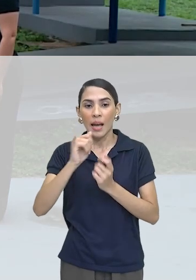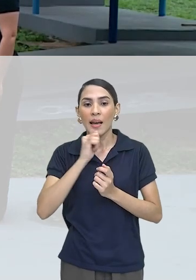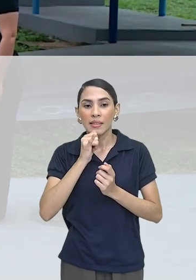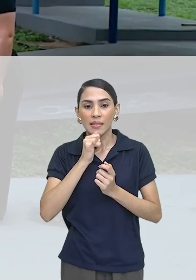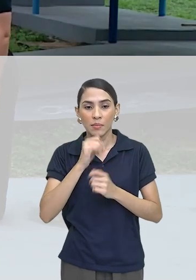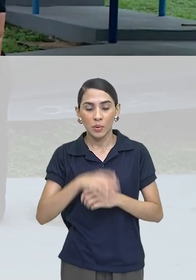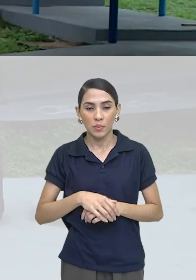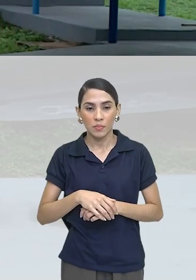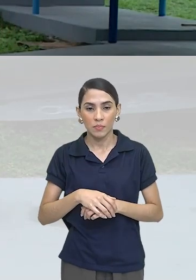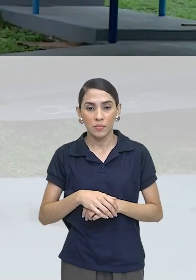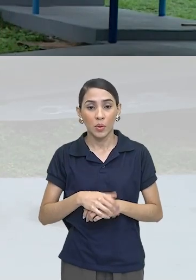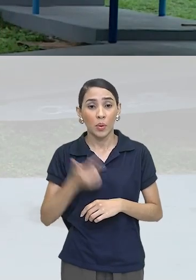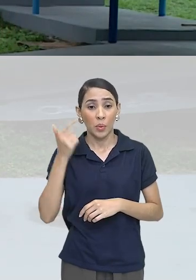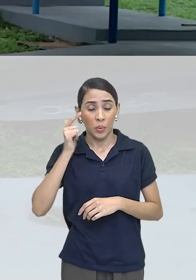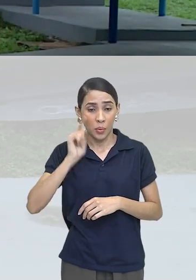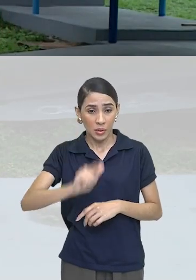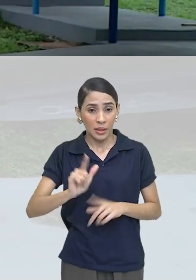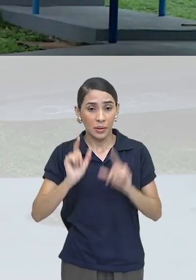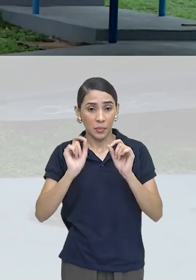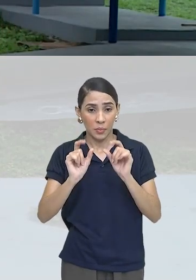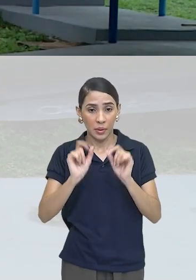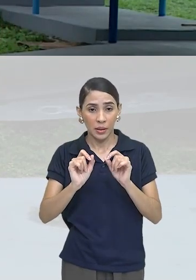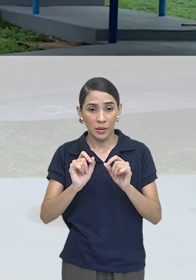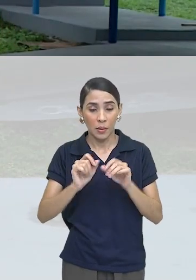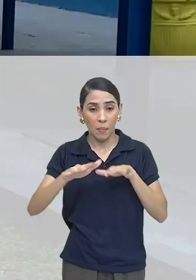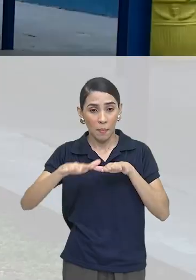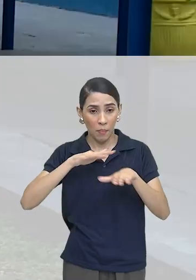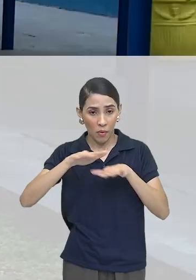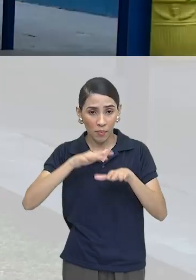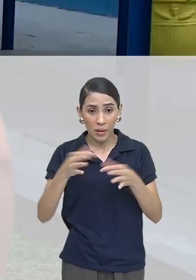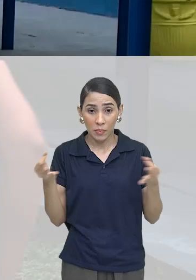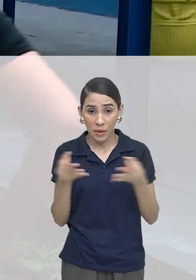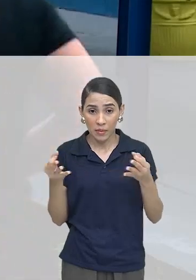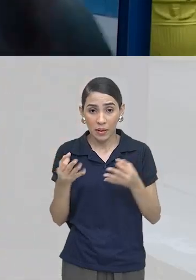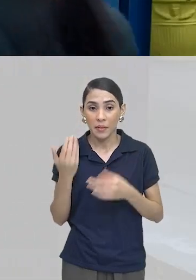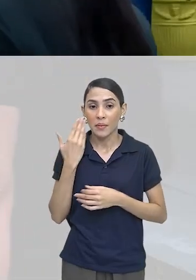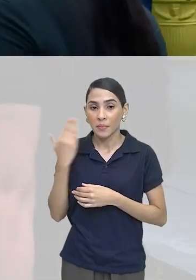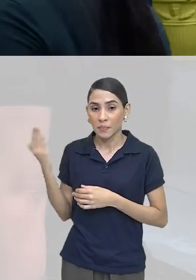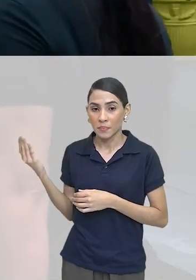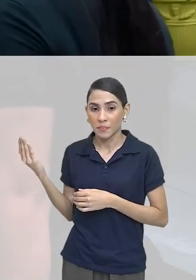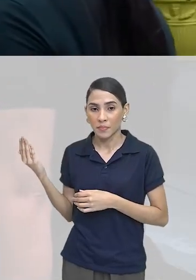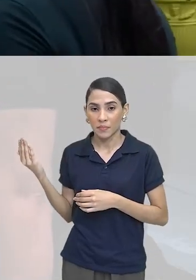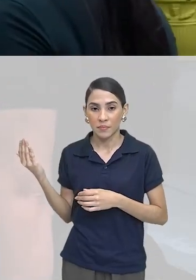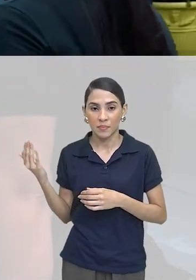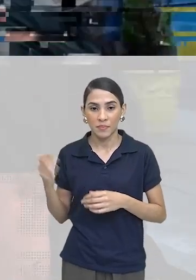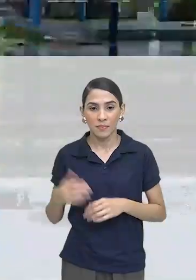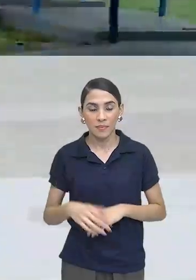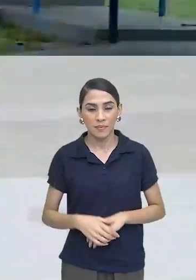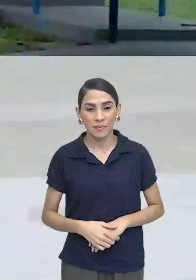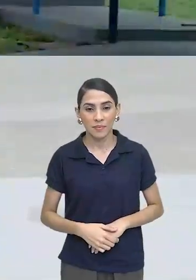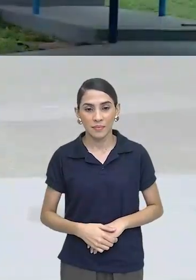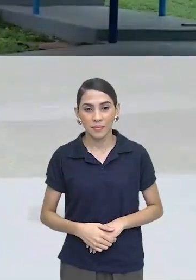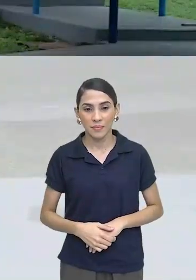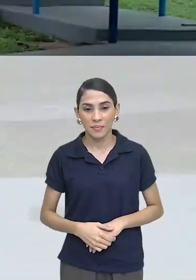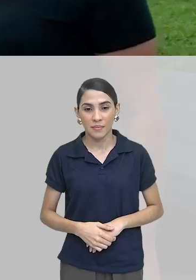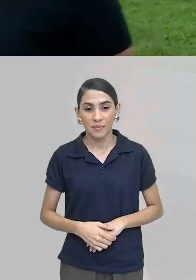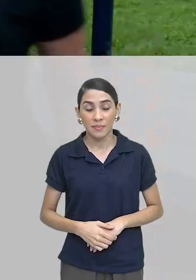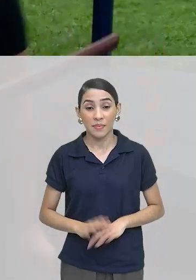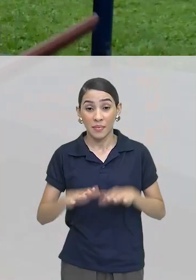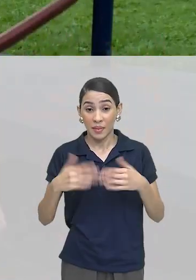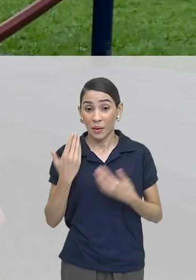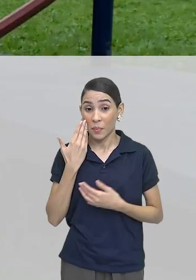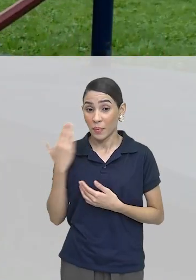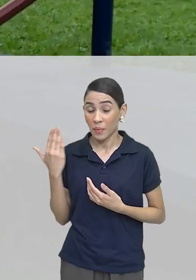Que é quando eu consigo fazer o movimento perfeito, tá certo? sendo que